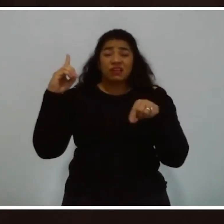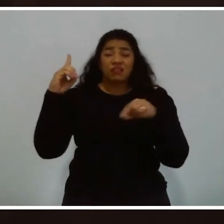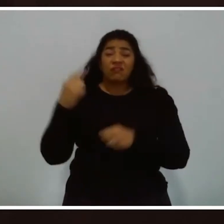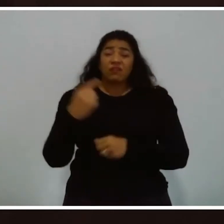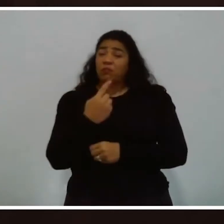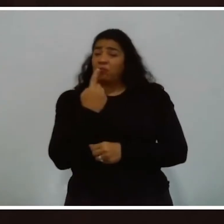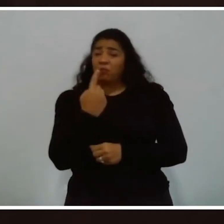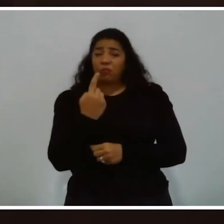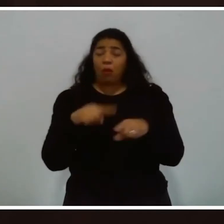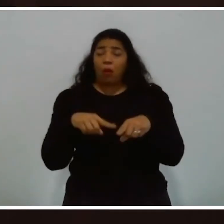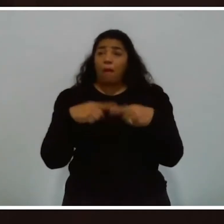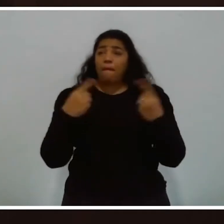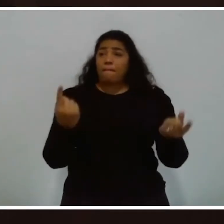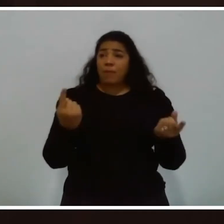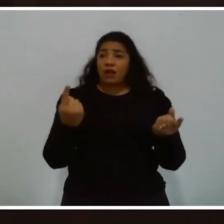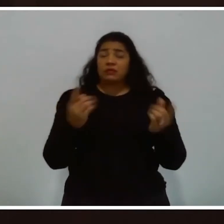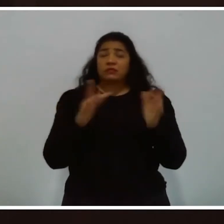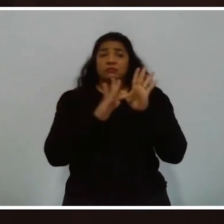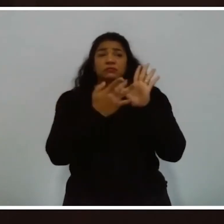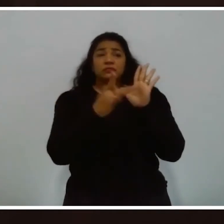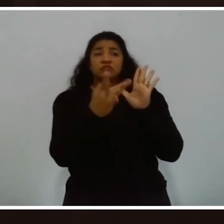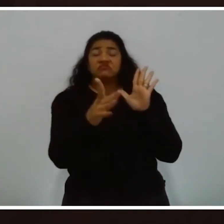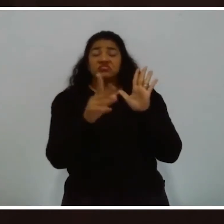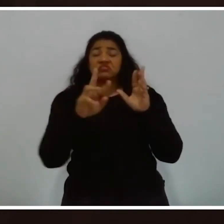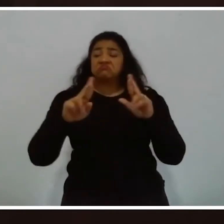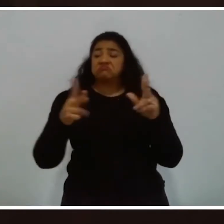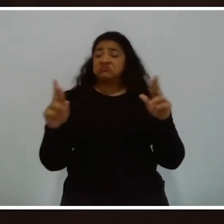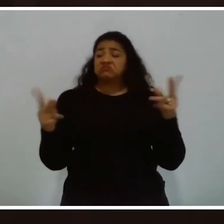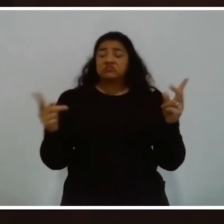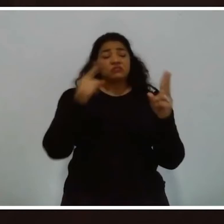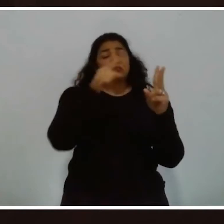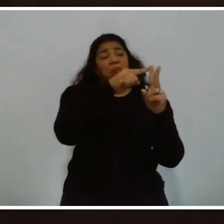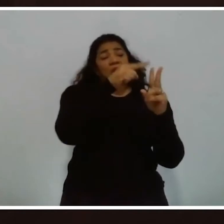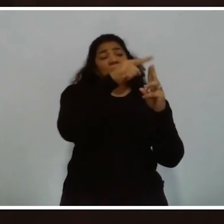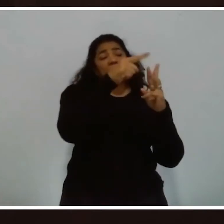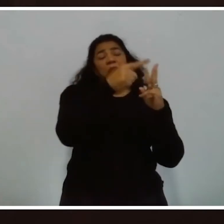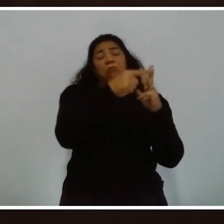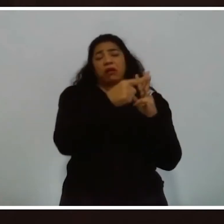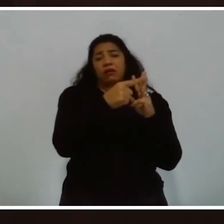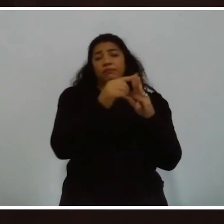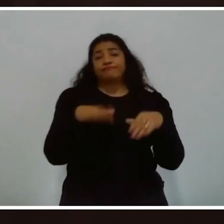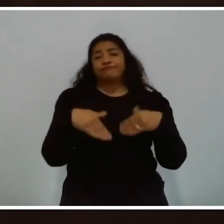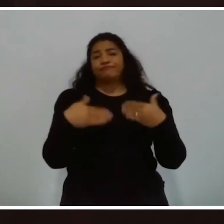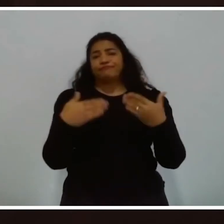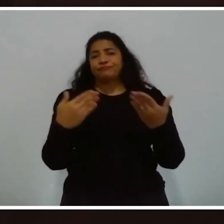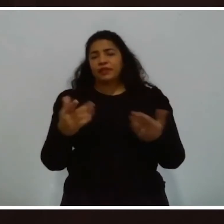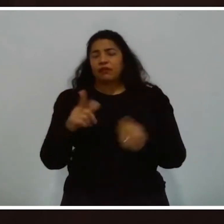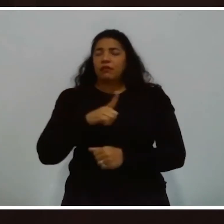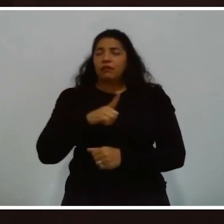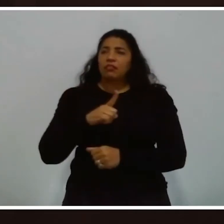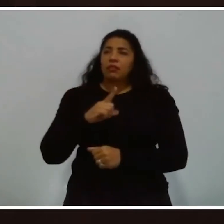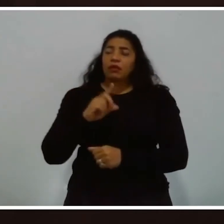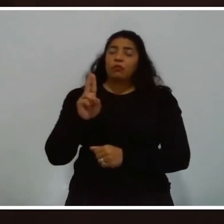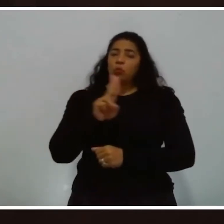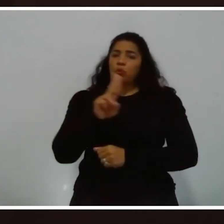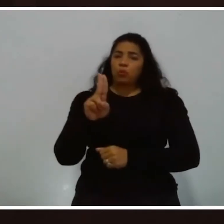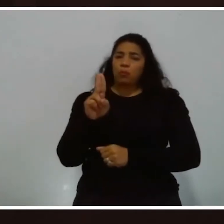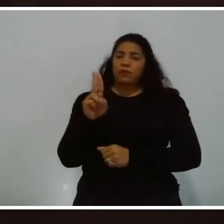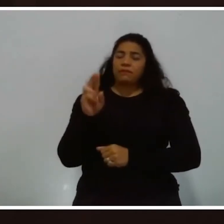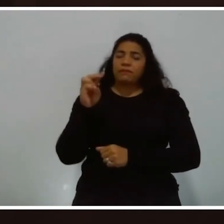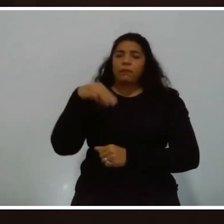três modos de manifestação. Por isso foi chamado de modalismo, três modos de manifestação. Quer dizer,